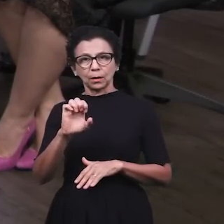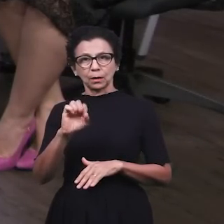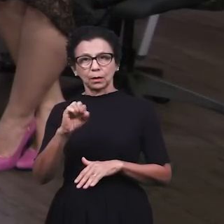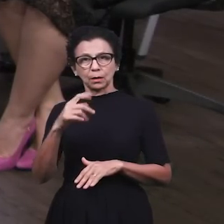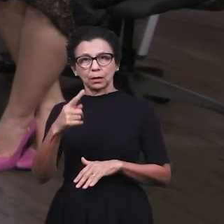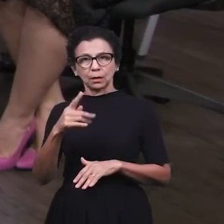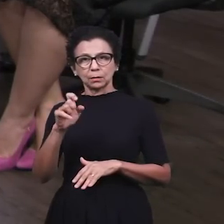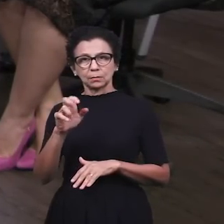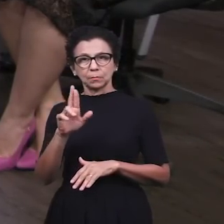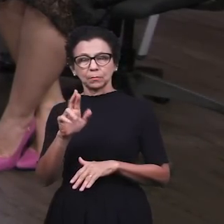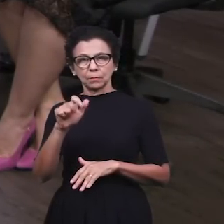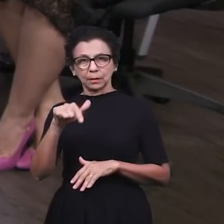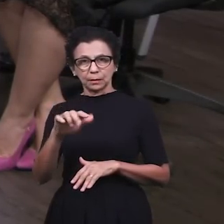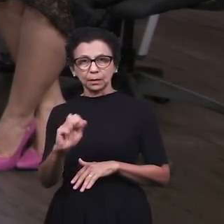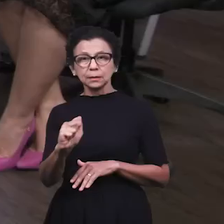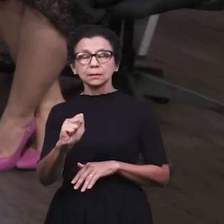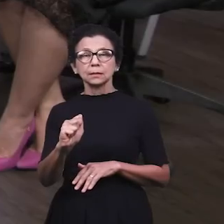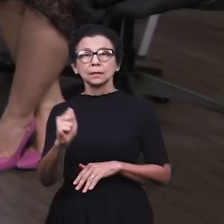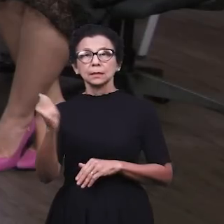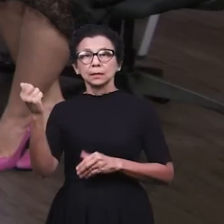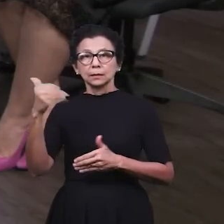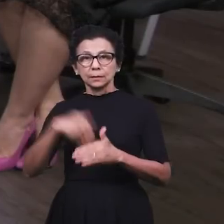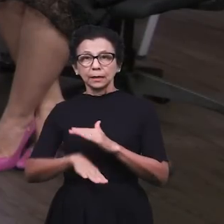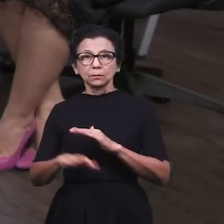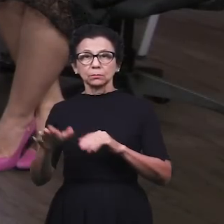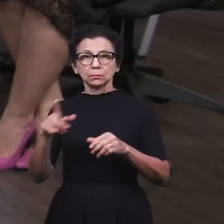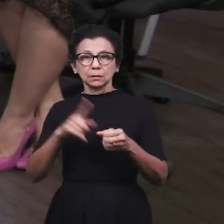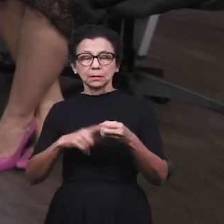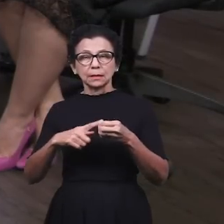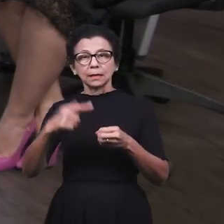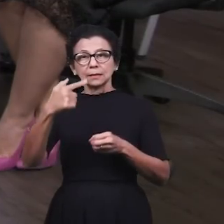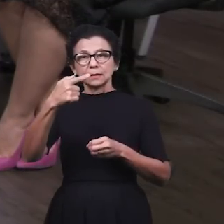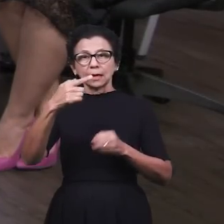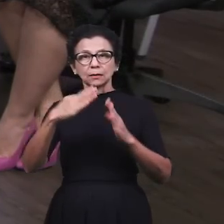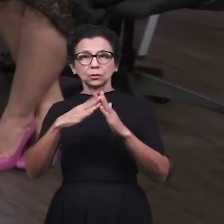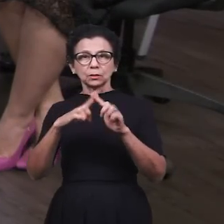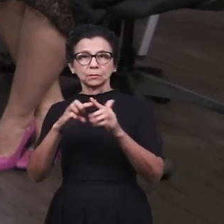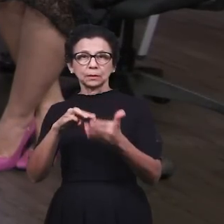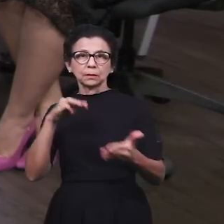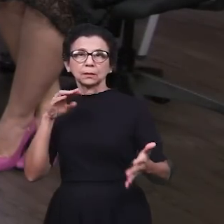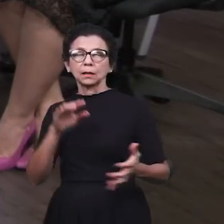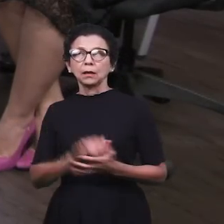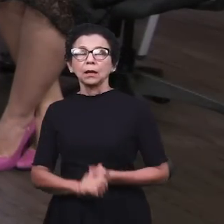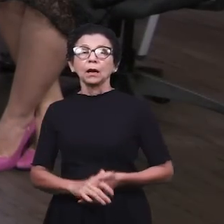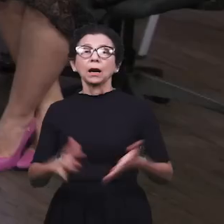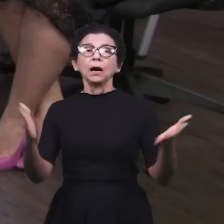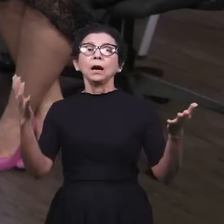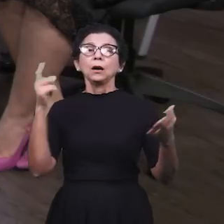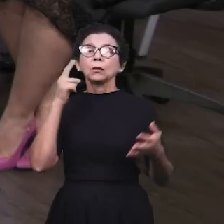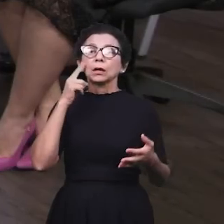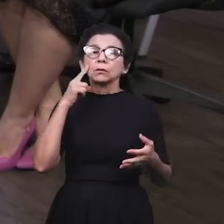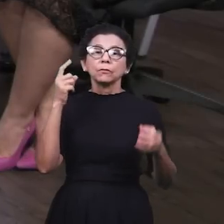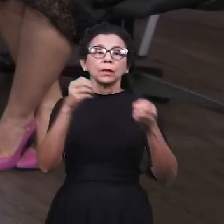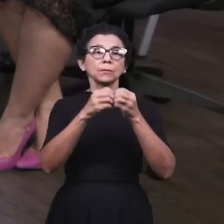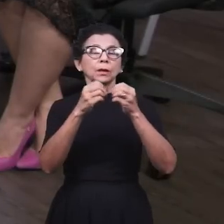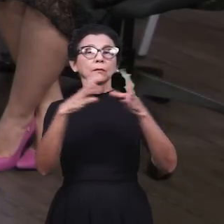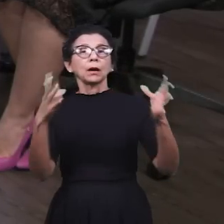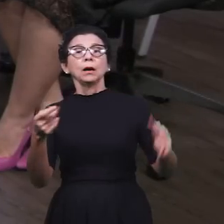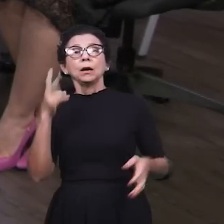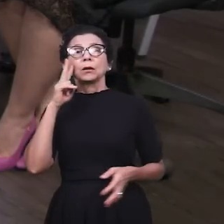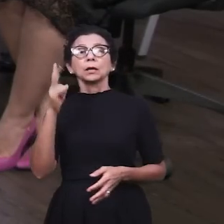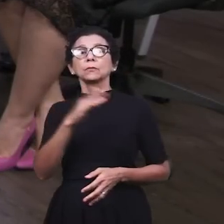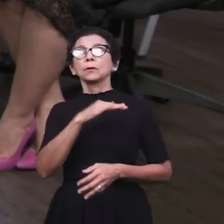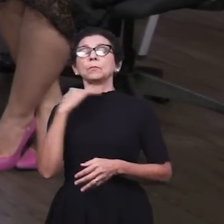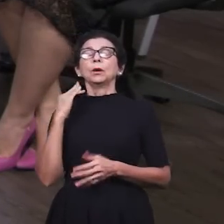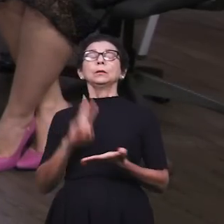nós vemos dons espirituais, vemos maravilhas? Não é para dizer assim, eu quero ver maravilha, quero ver uma maravilha, eu quero ver morto ressuscitar.